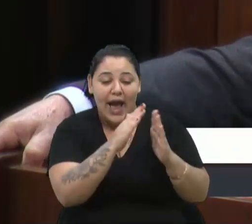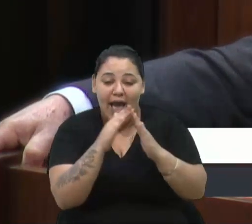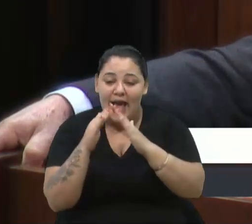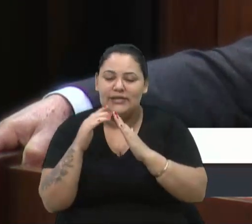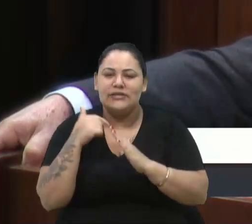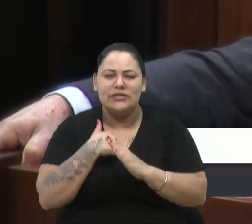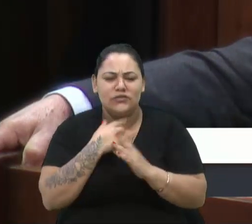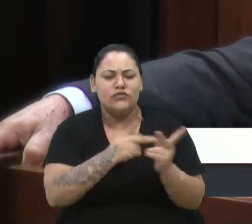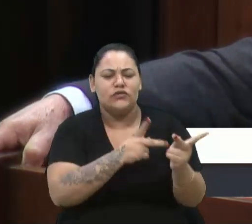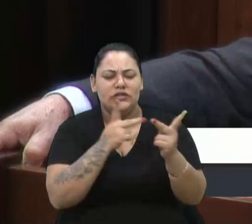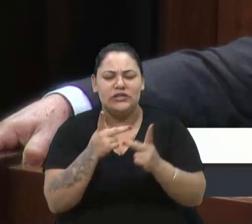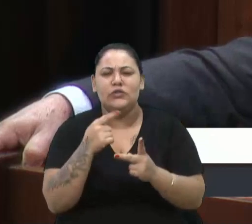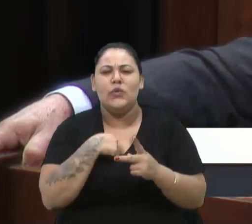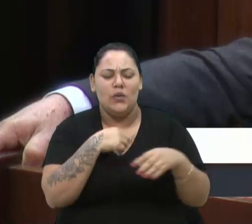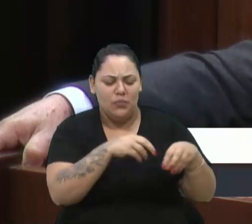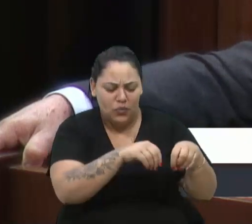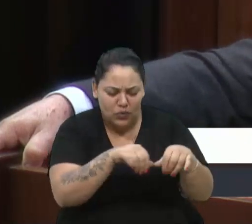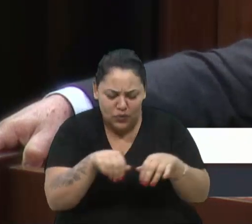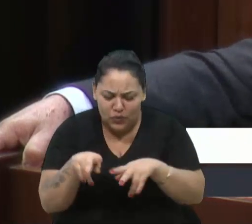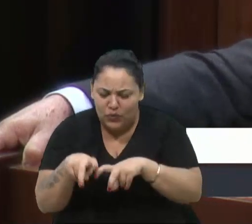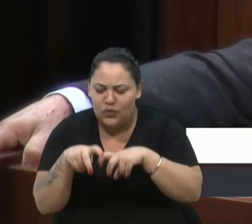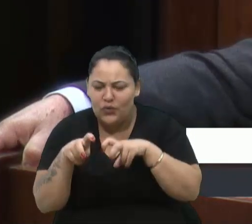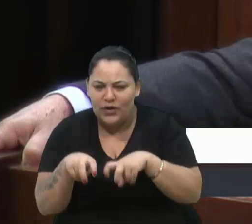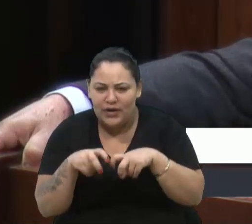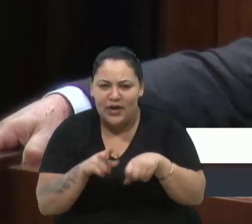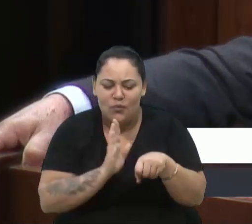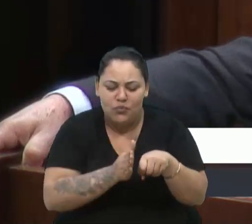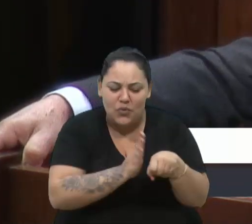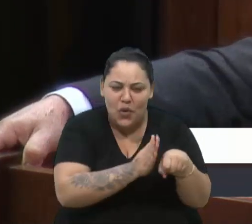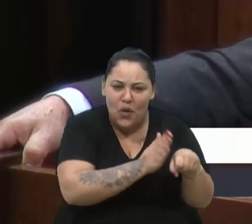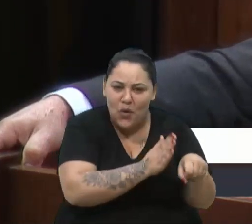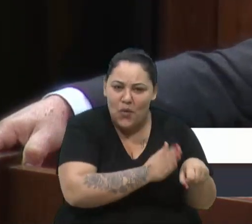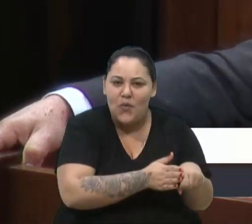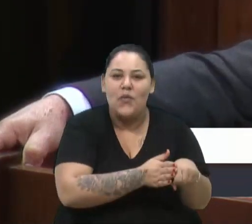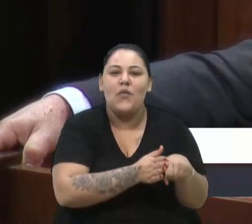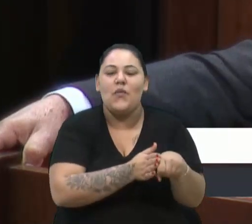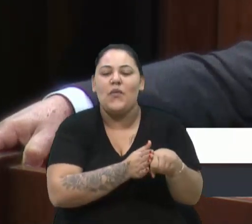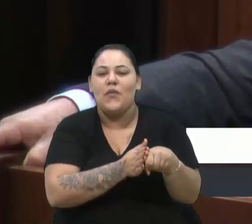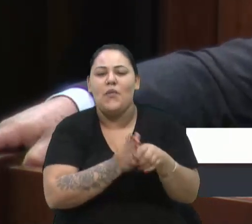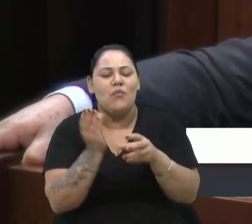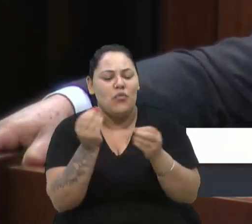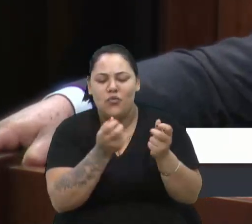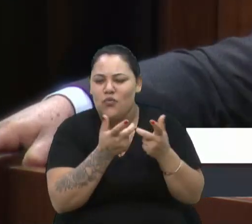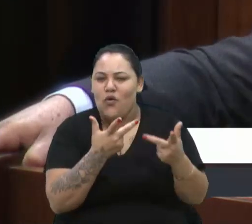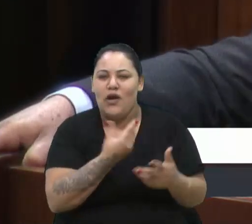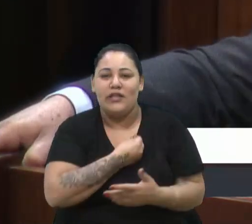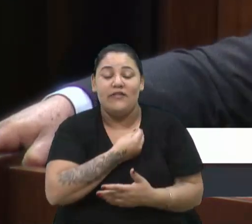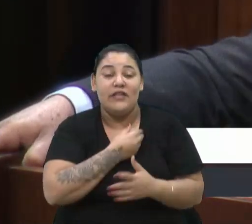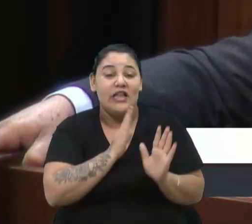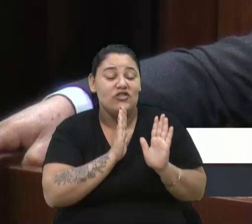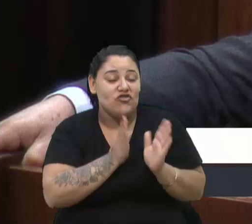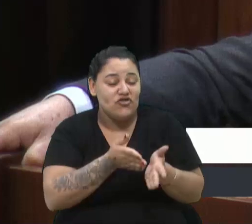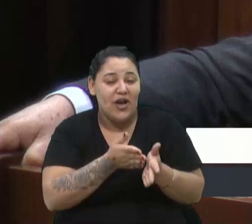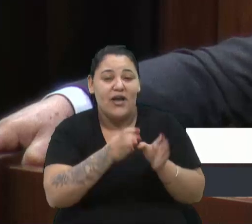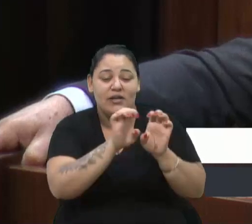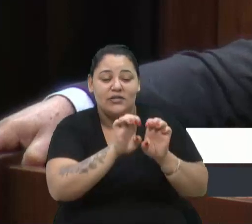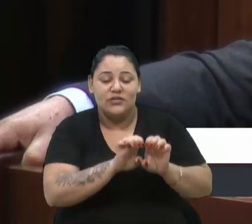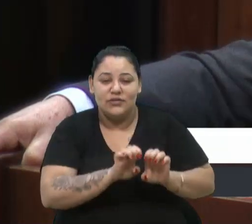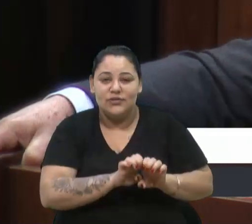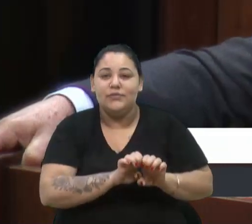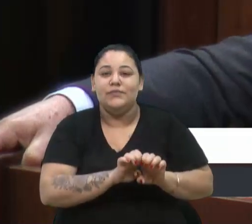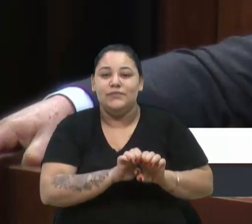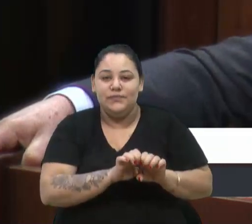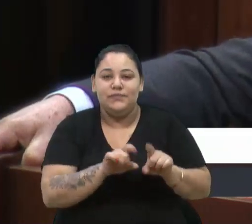muito tomate cebola na vida quando era a mão arado e mulher hoje nas estruturas diretora seu